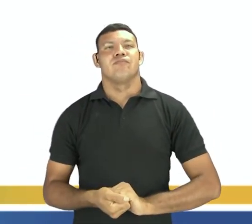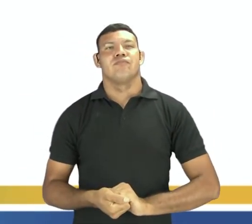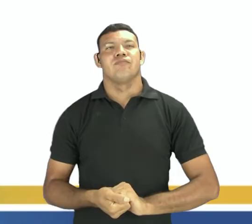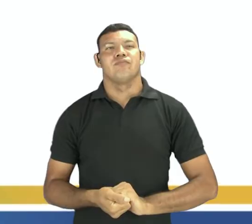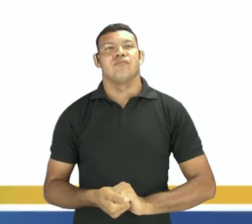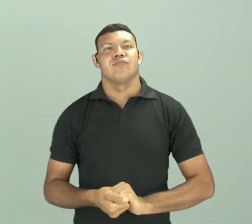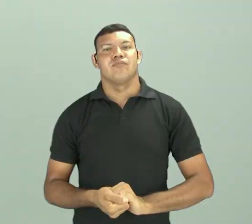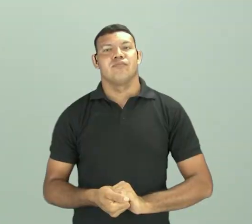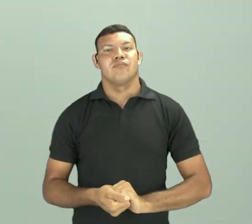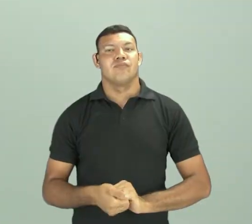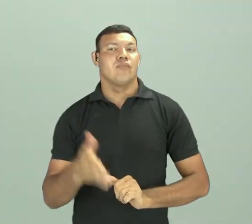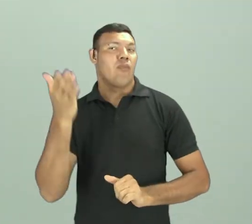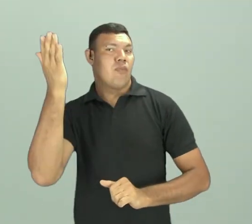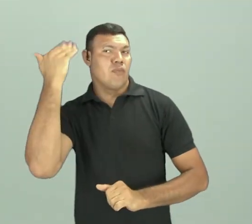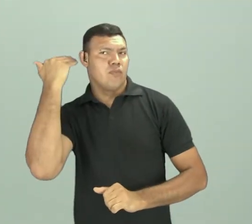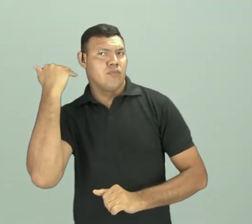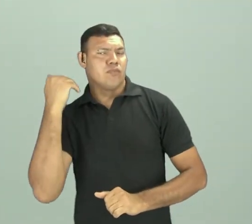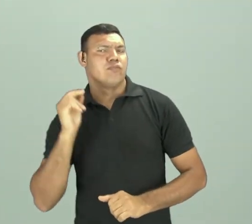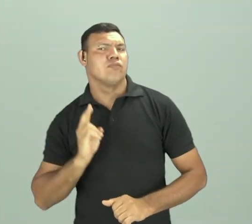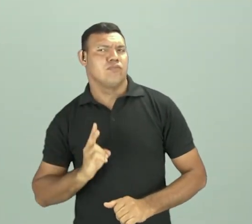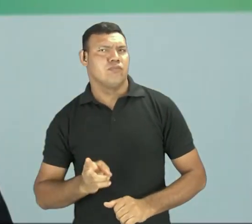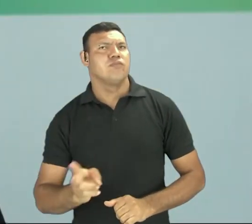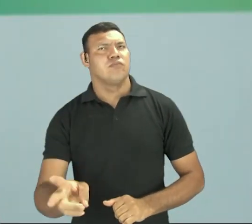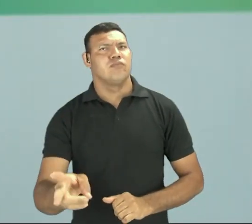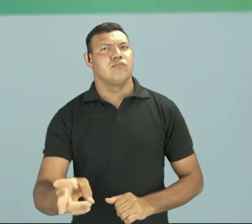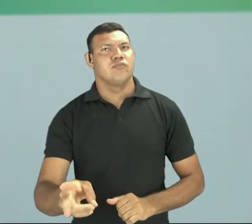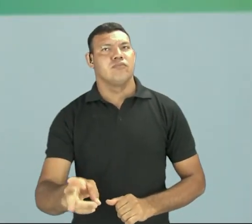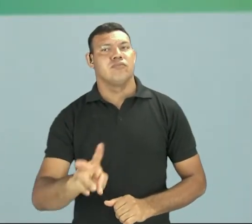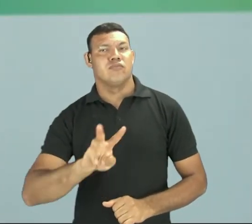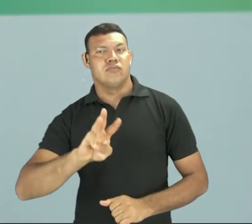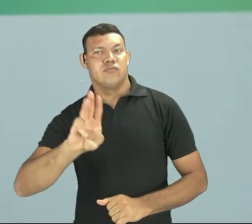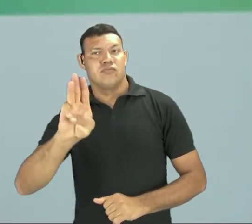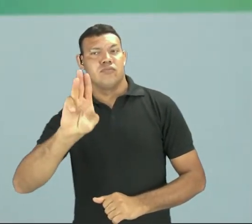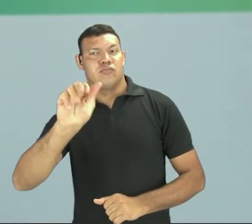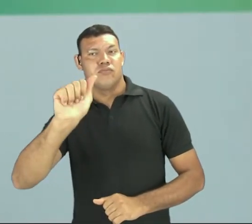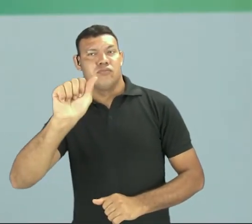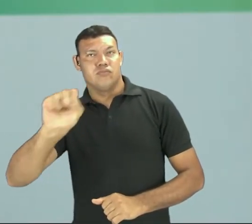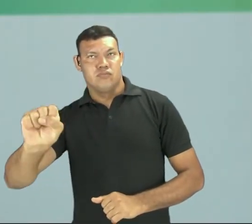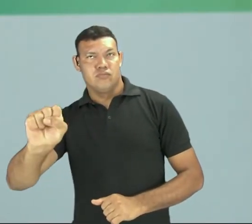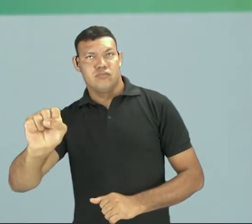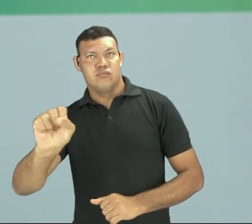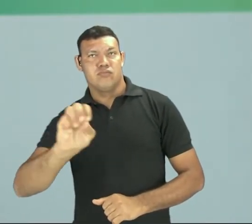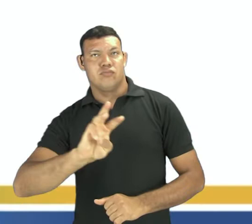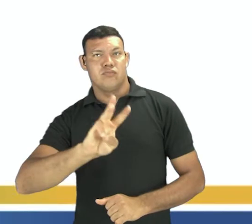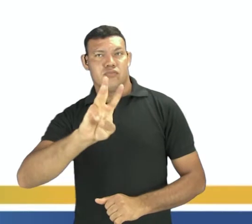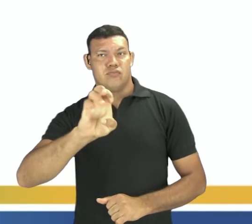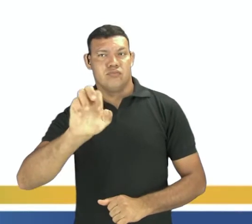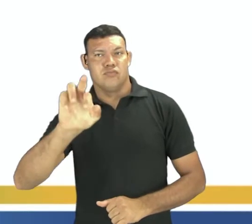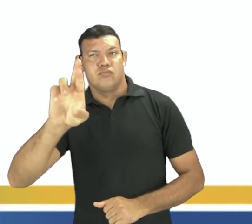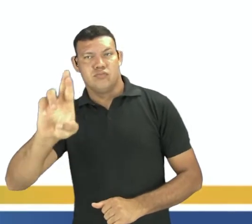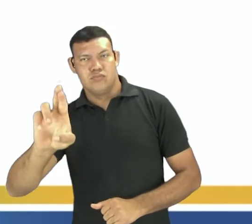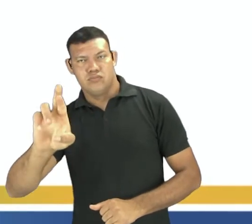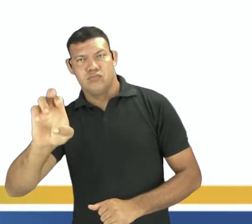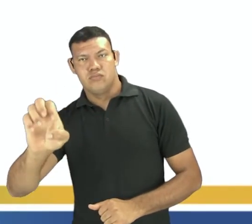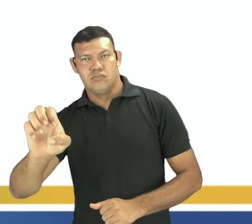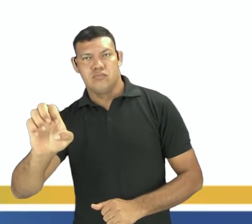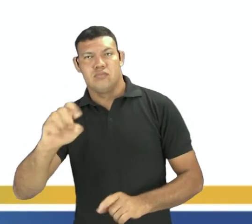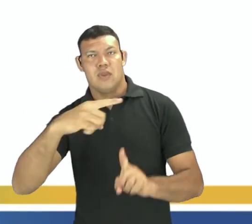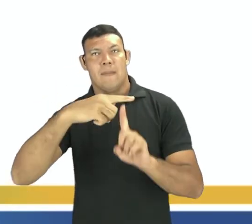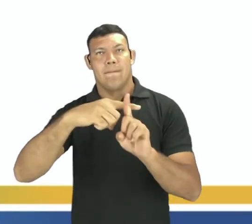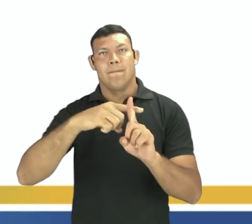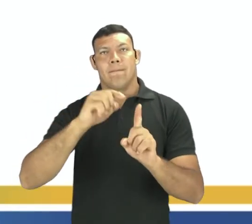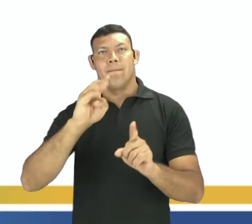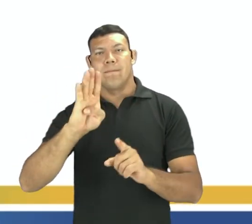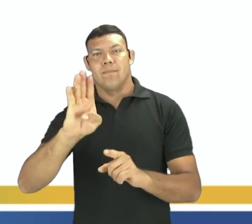continuous passive, was, were, plus being, right? For example, the truck was being